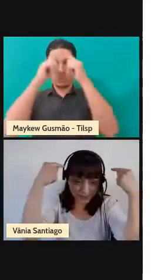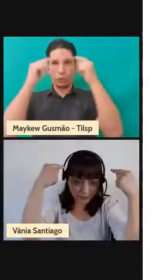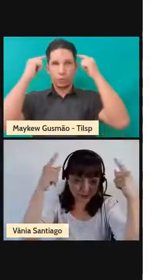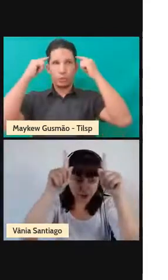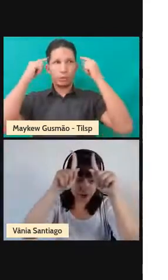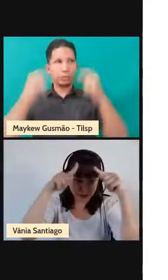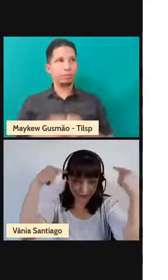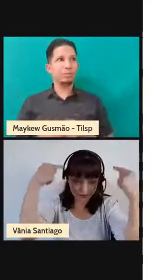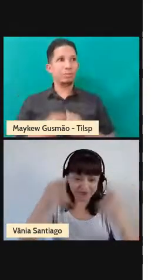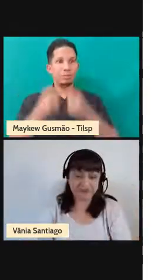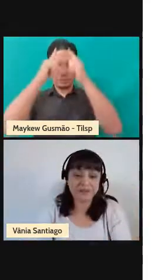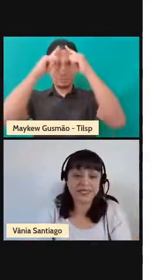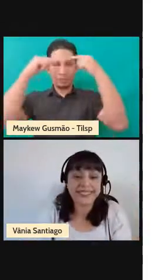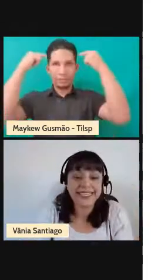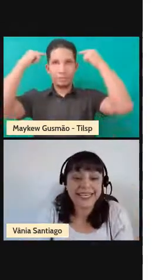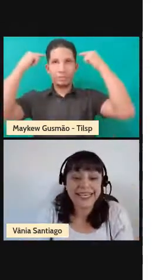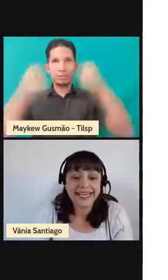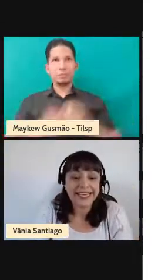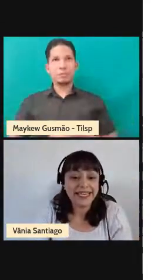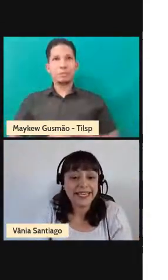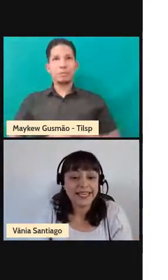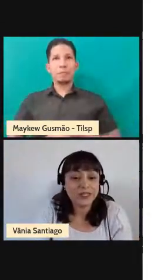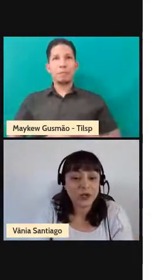Esse é o sinal do Voloshinov.